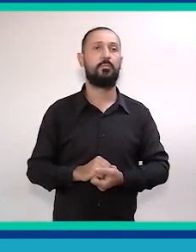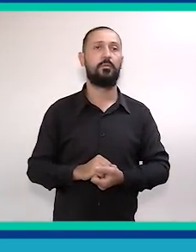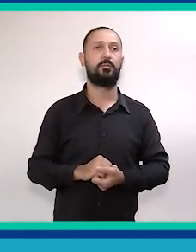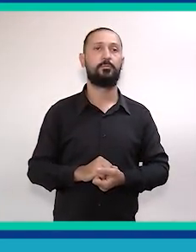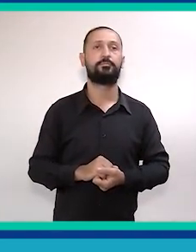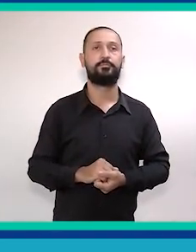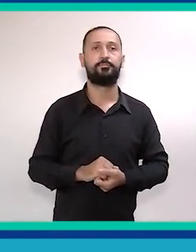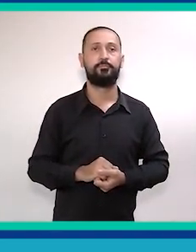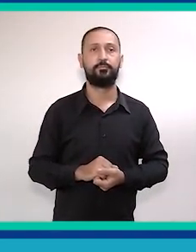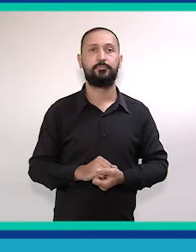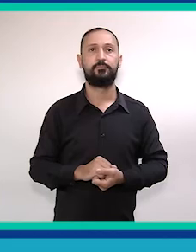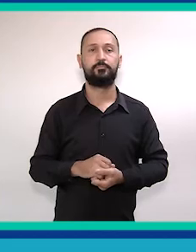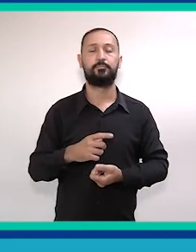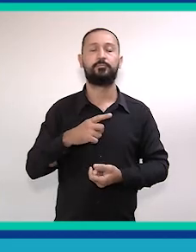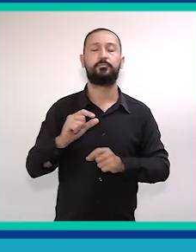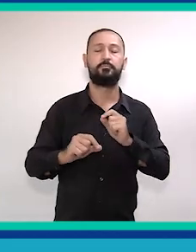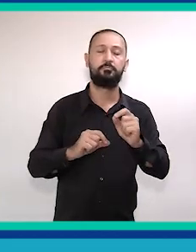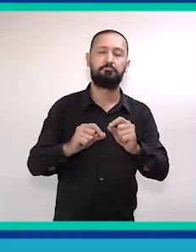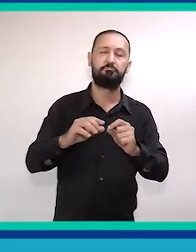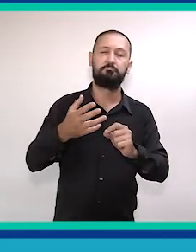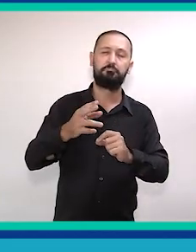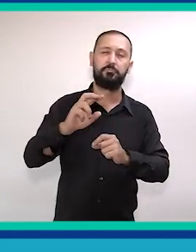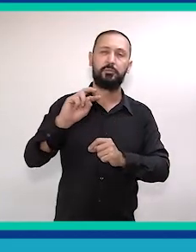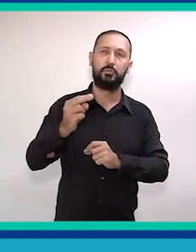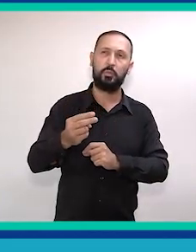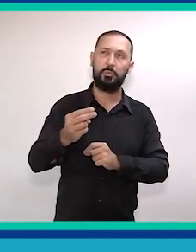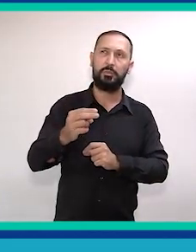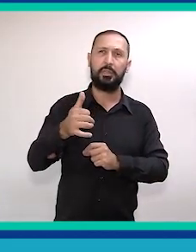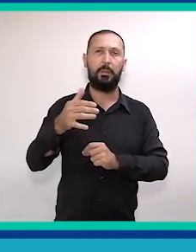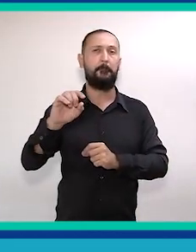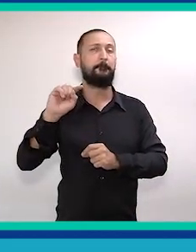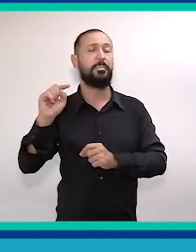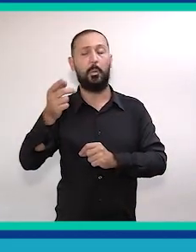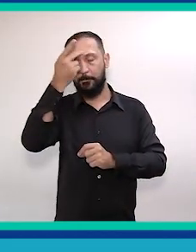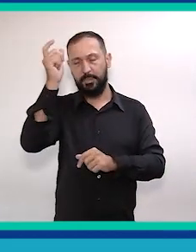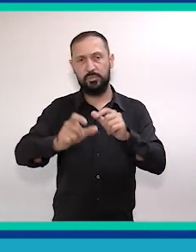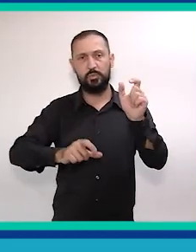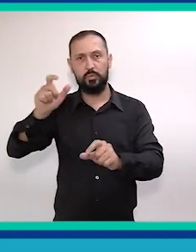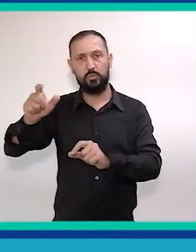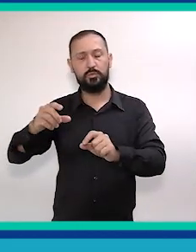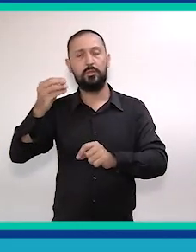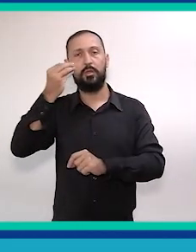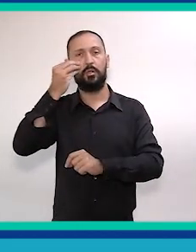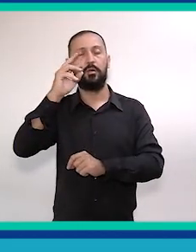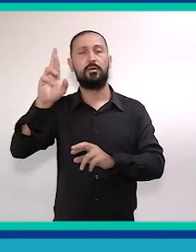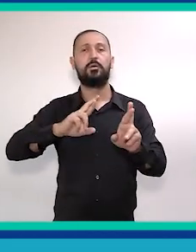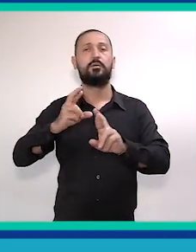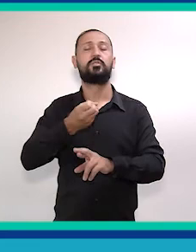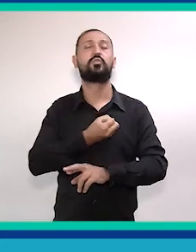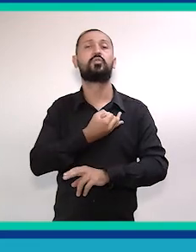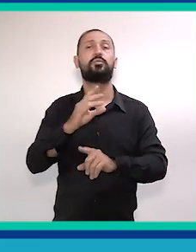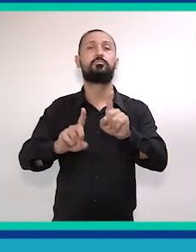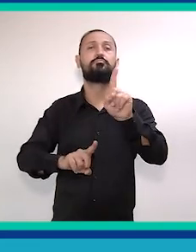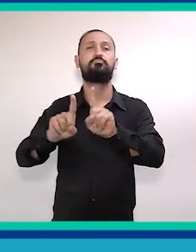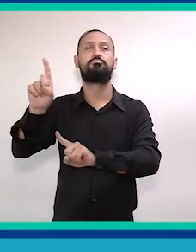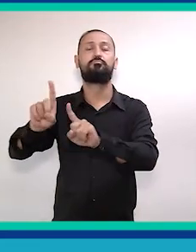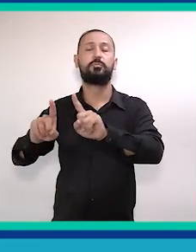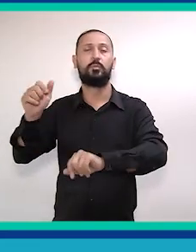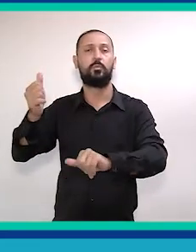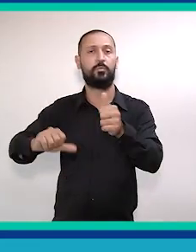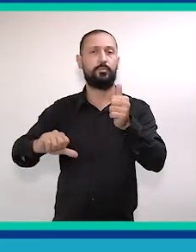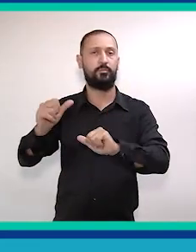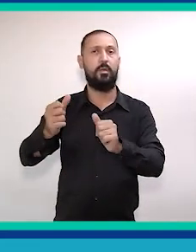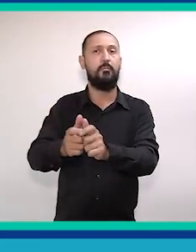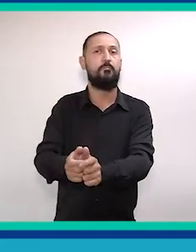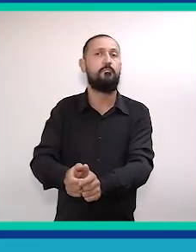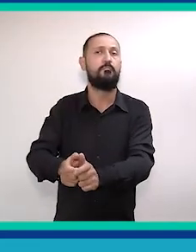medicamento, efeito colateral raro, 1 em 1000, 1 em 5000, 1 em 10.000, a gente só consegue ter esses números